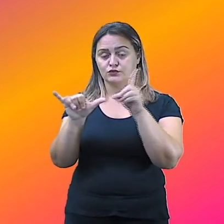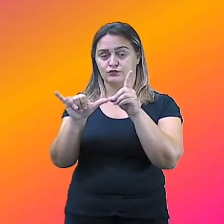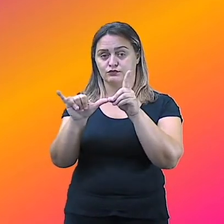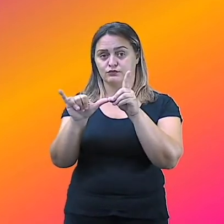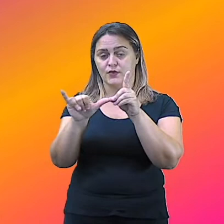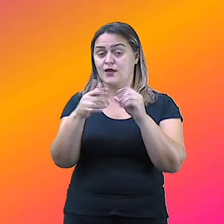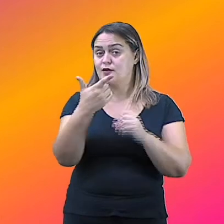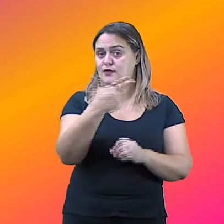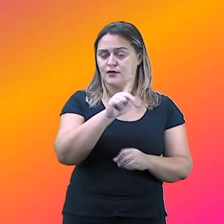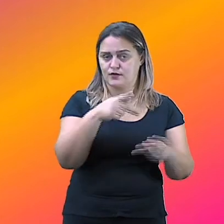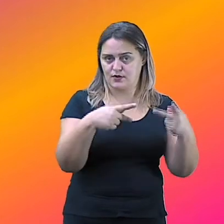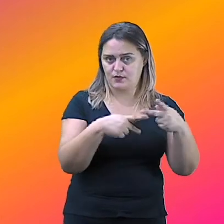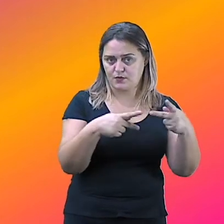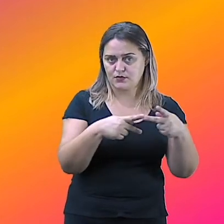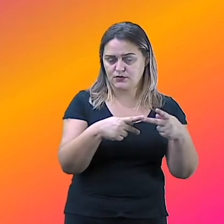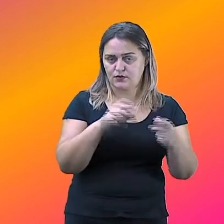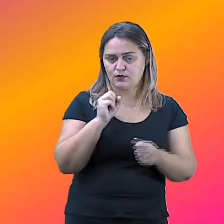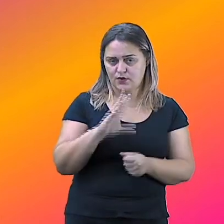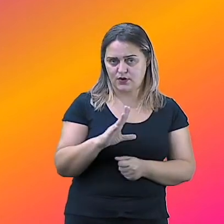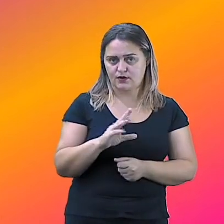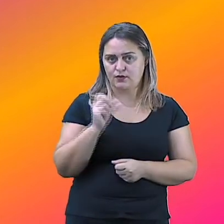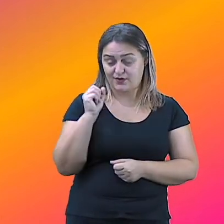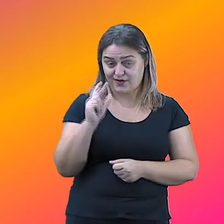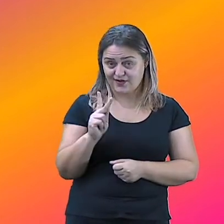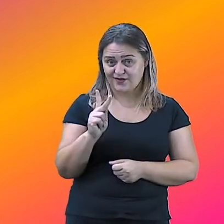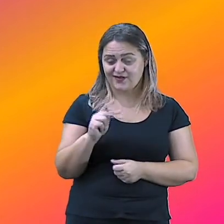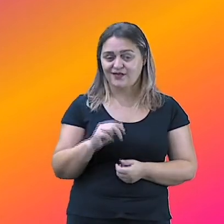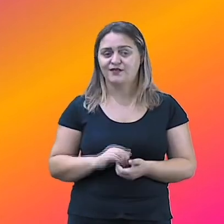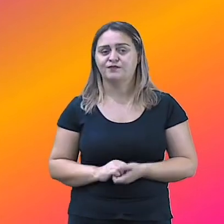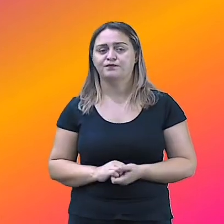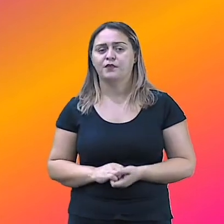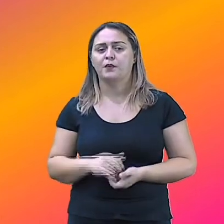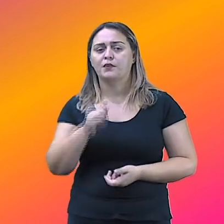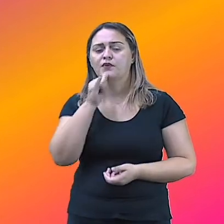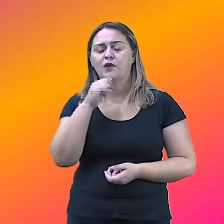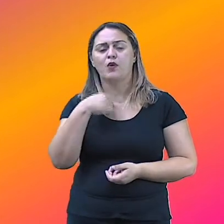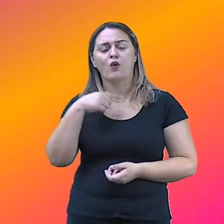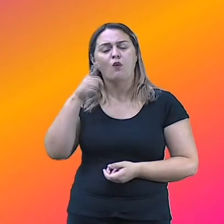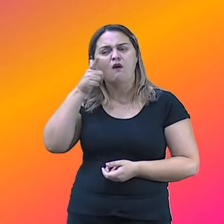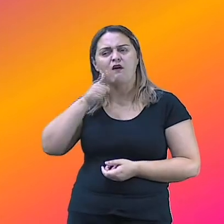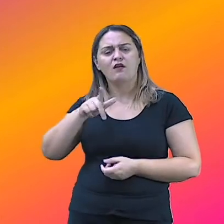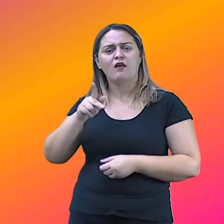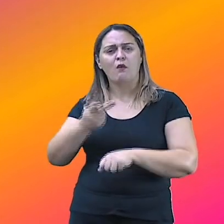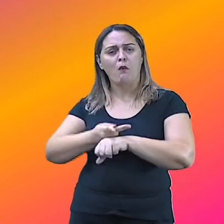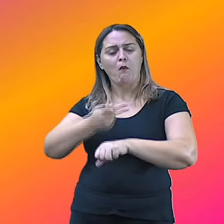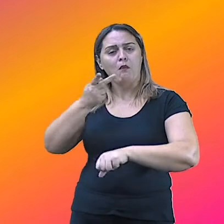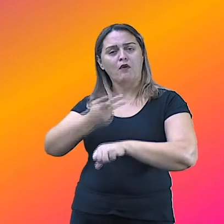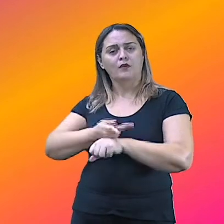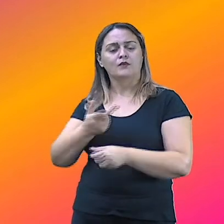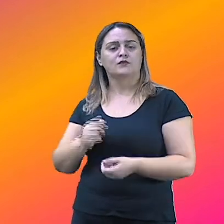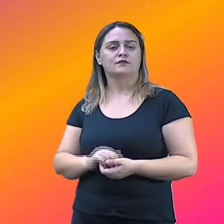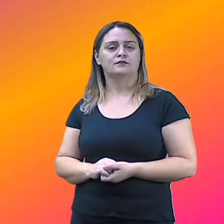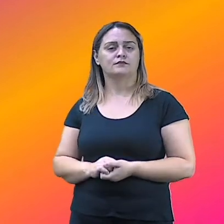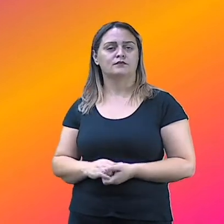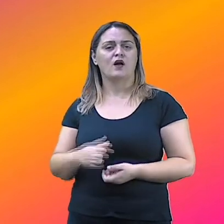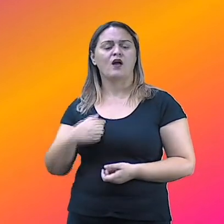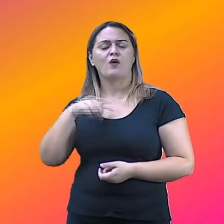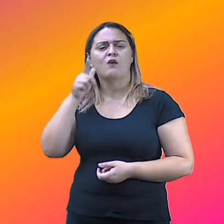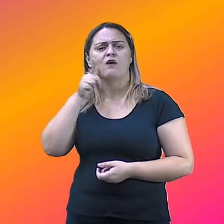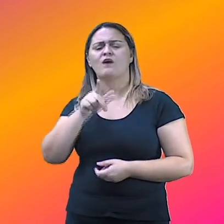da preposição. Eu ganhei o prêmio. Eu ganhei o